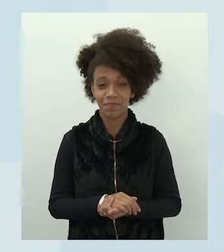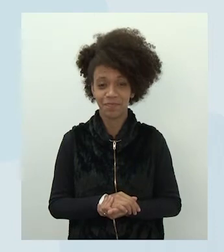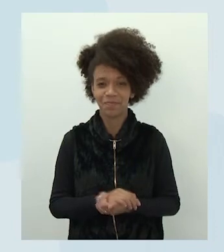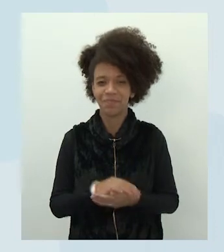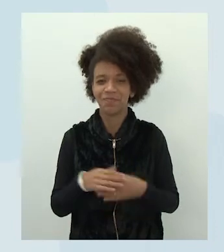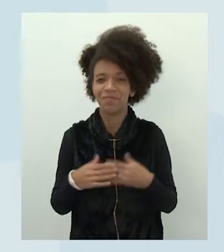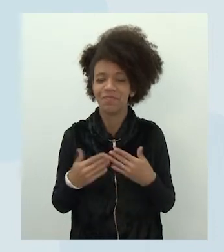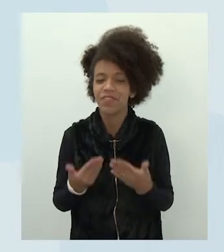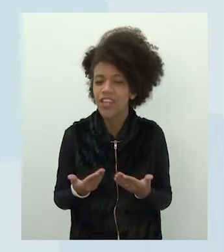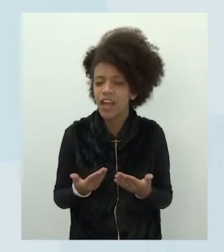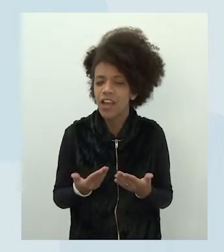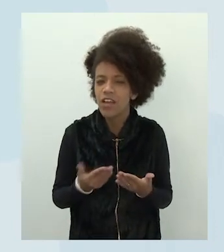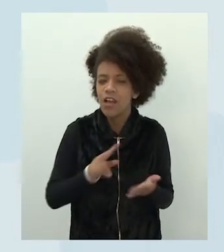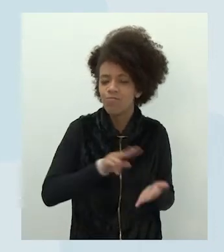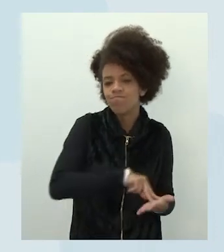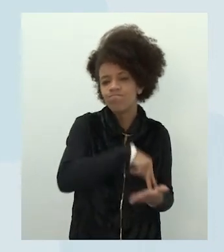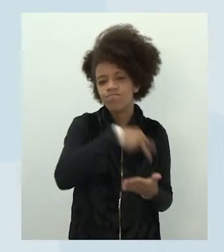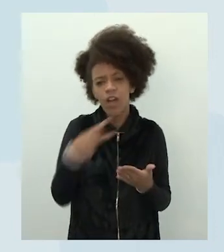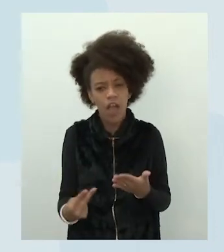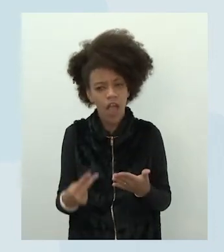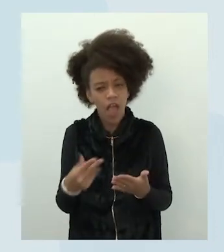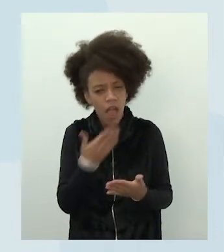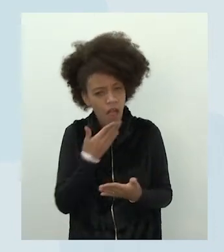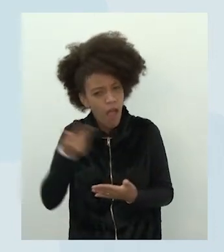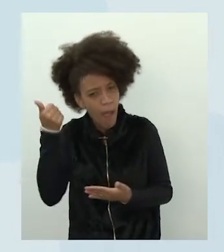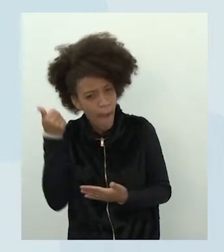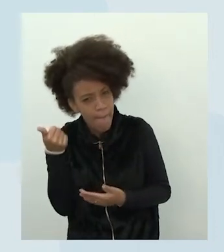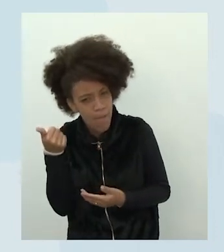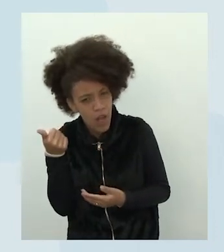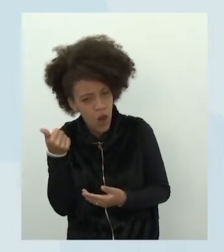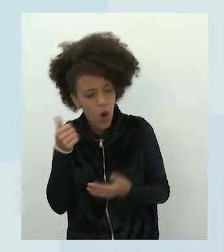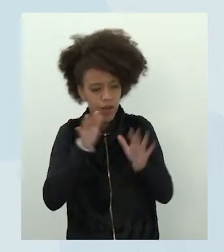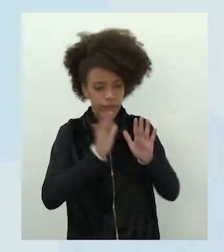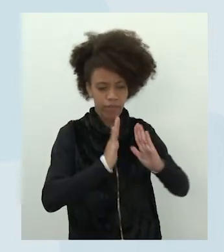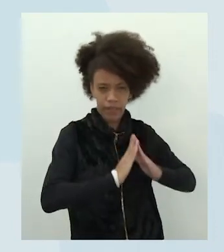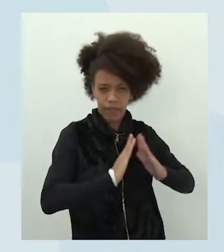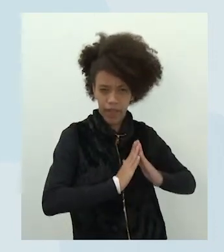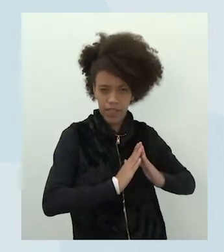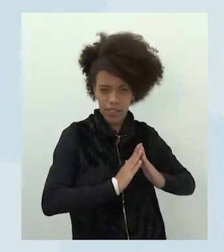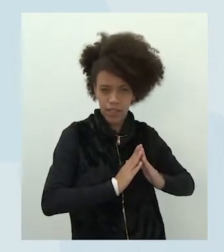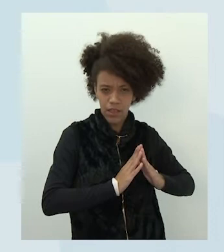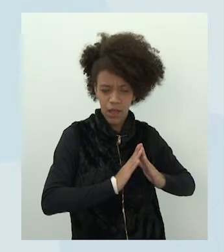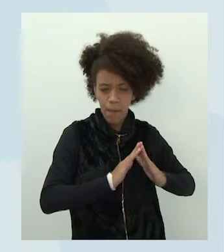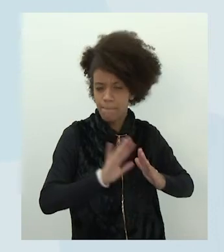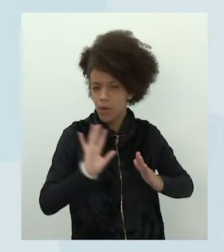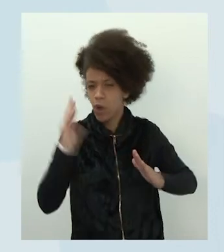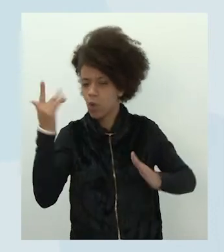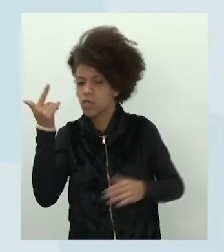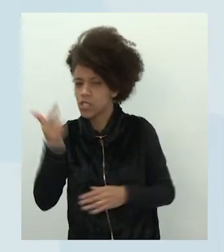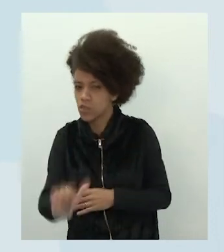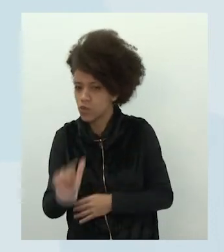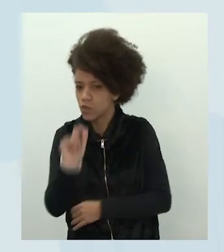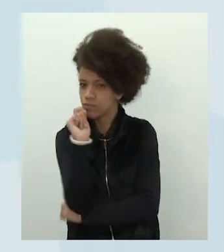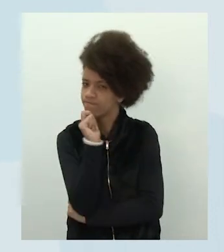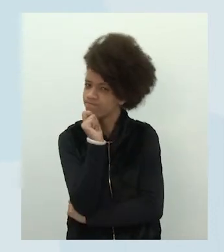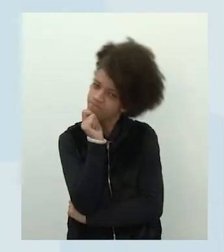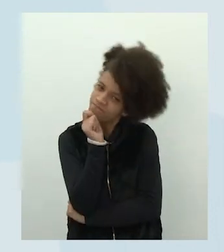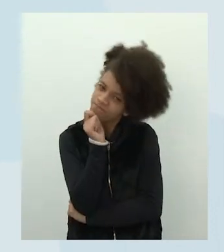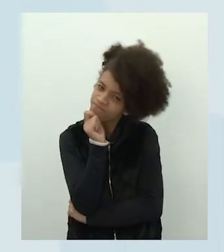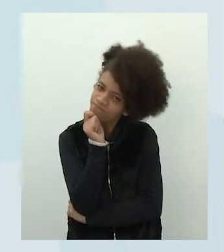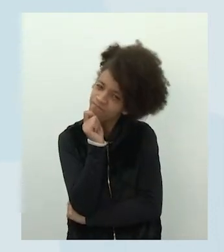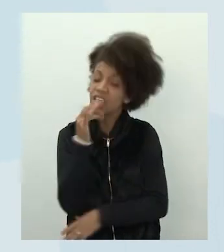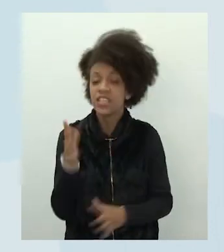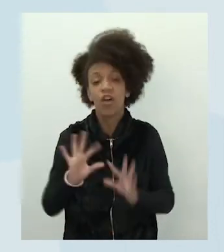Após uma queda, é melhor ficar em casa para não cair de novo? Então, né? Muitas